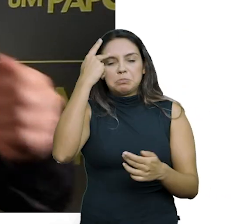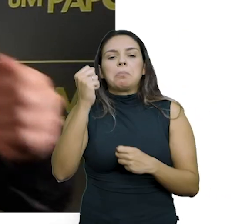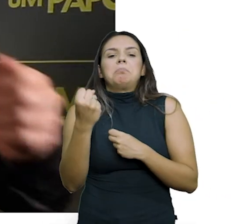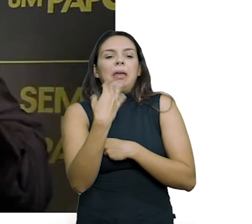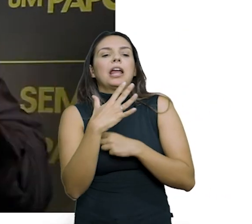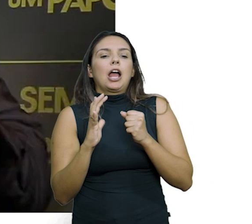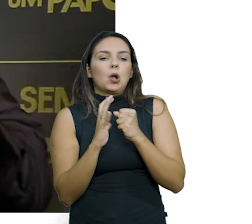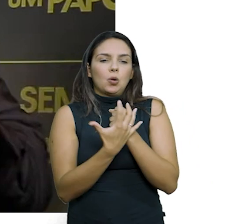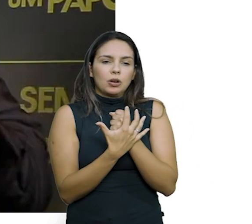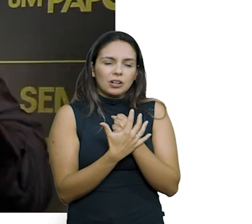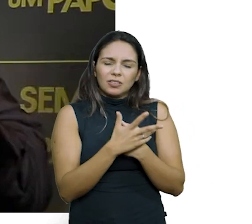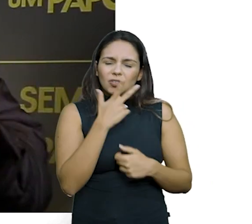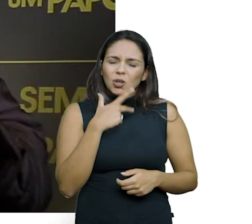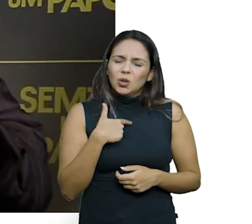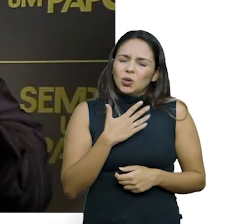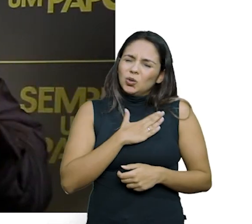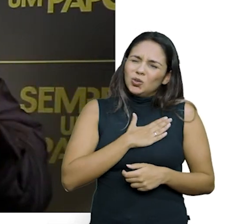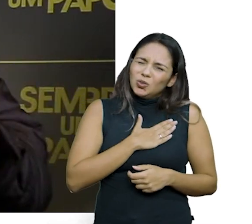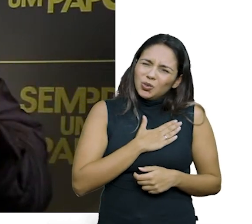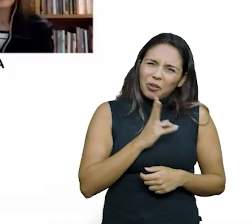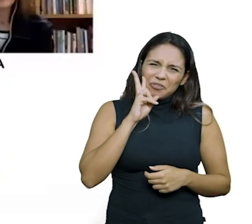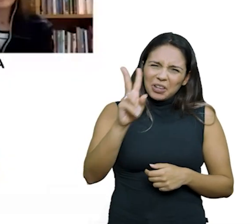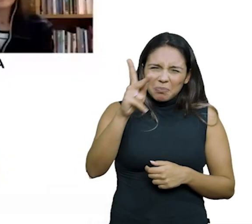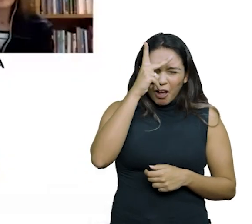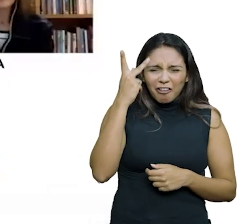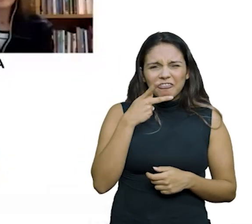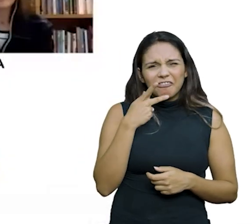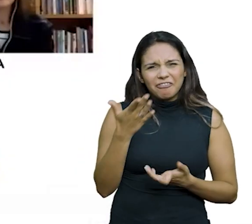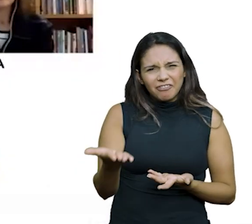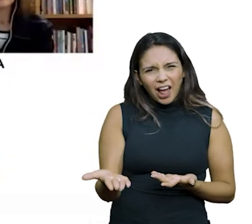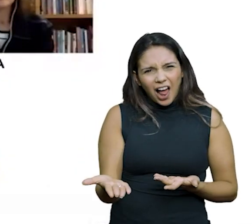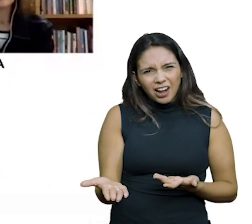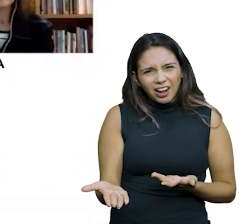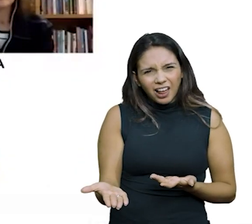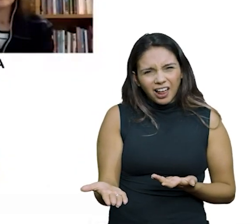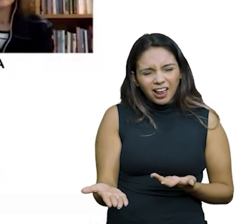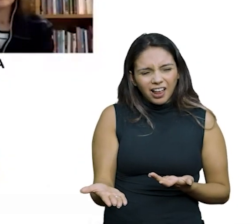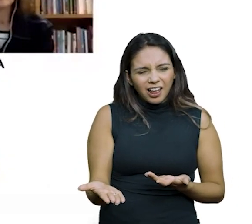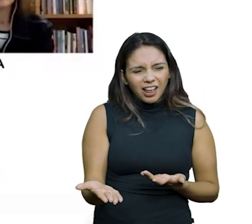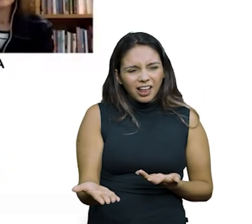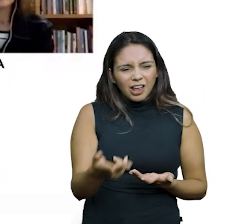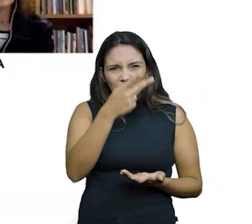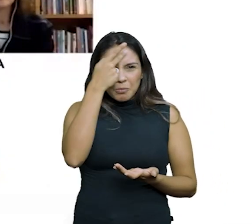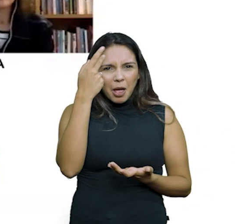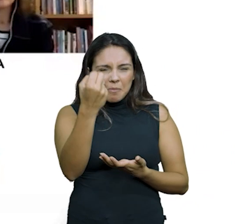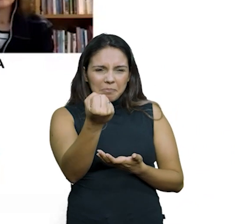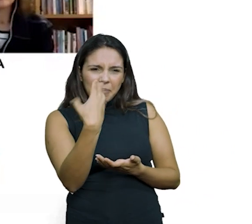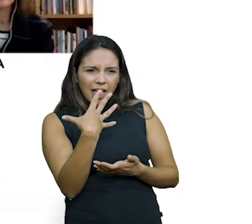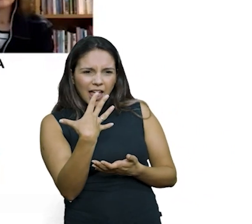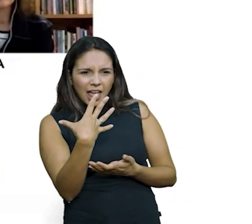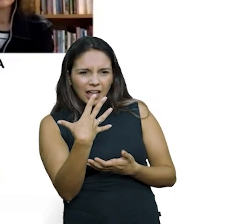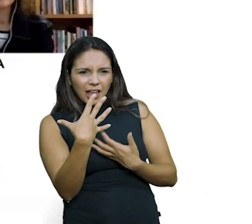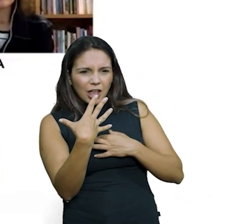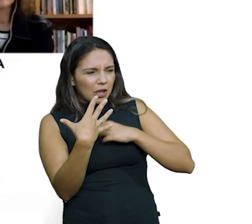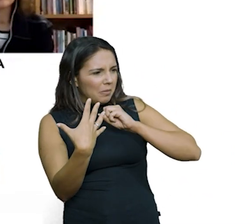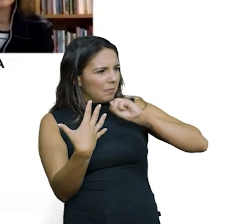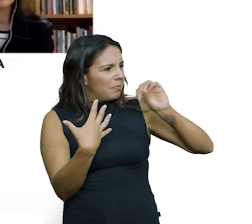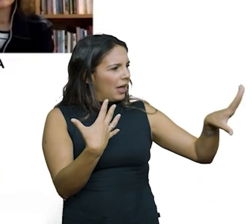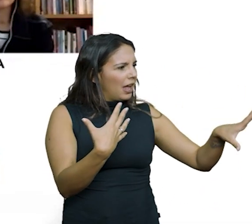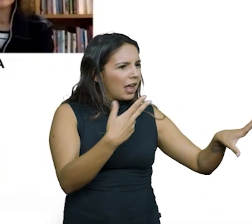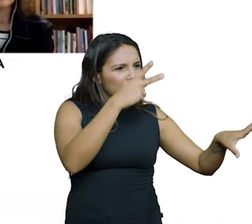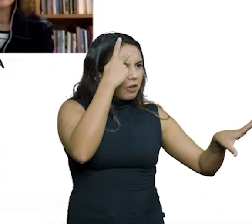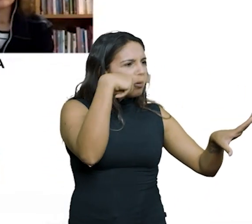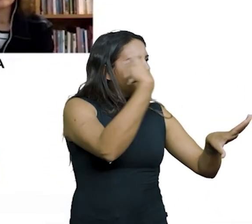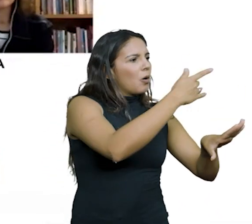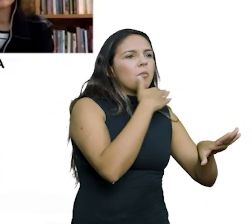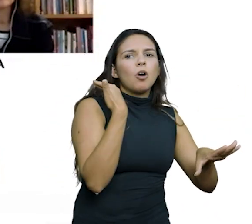porque a pessoa quando fala isso, ela está dizendo que se umas pessoas contaminar, ela vai passar para outra, e se a